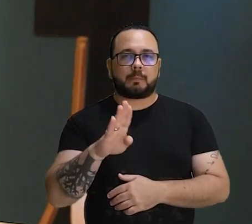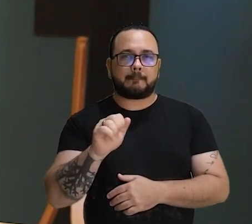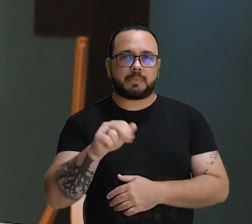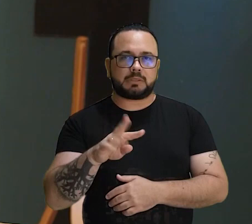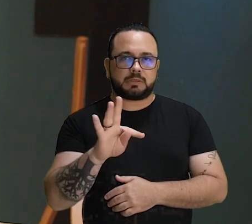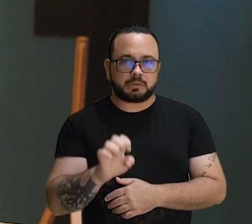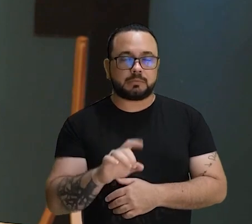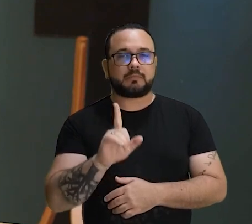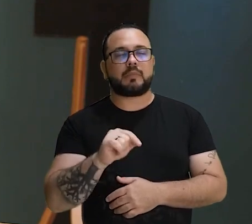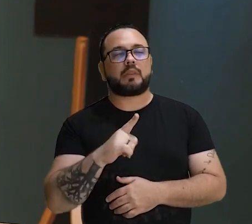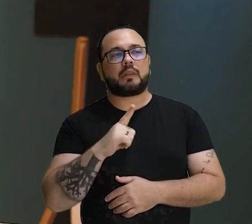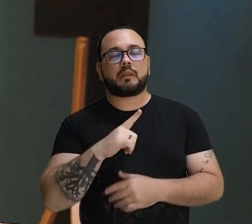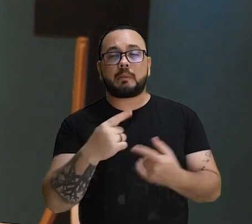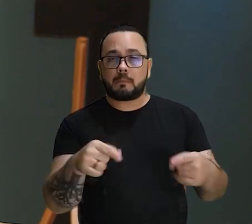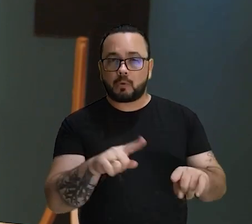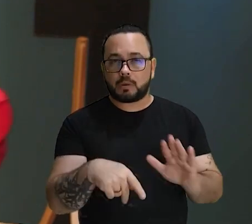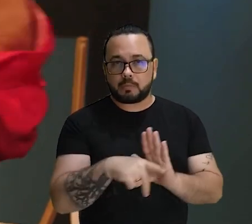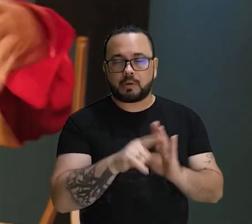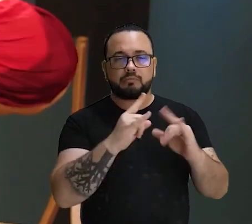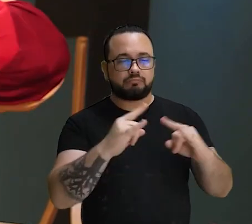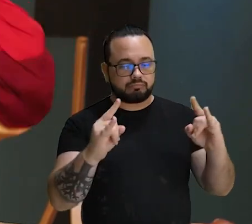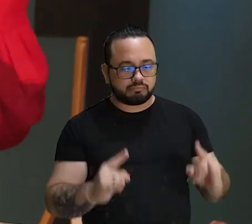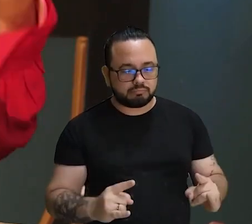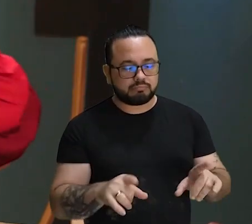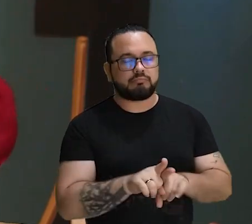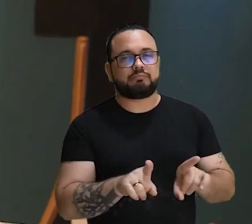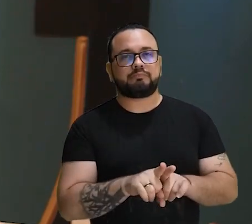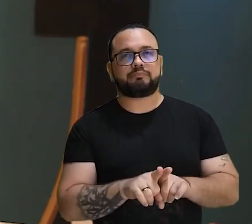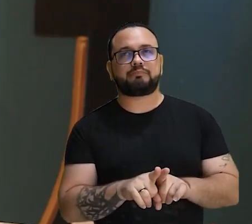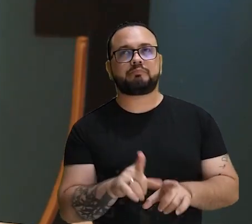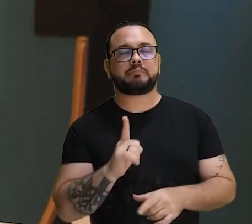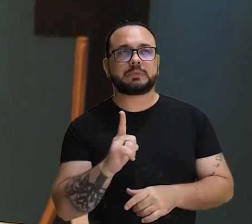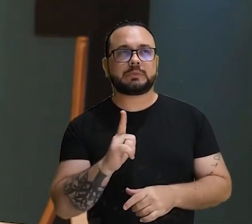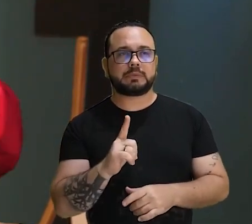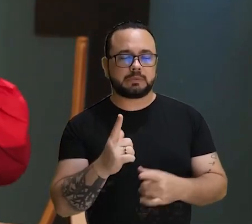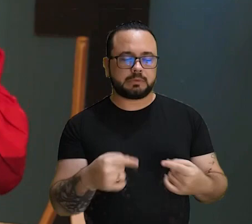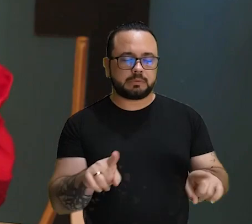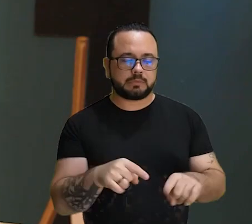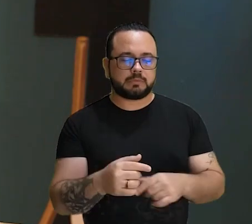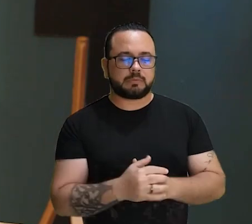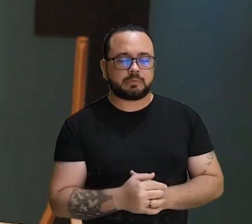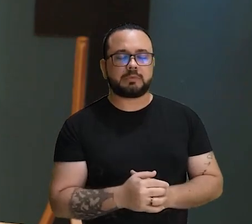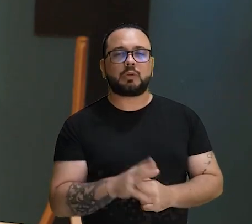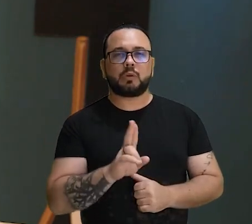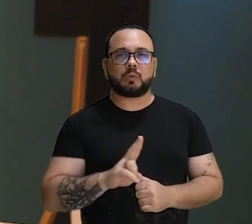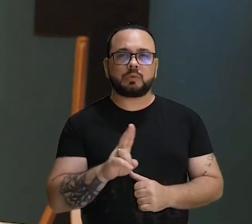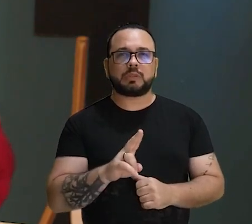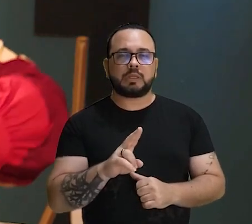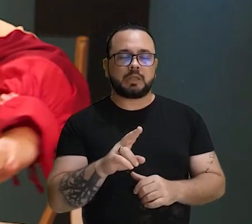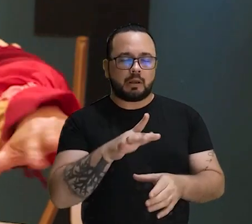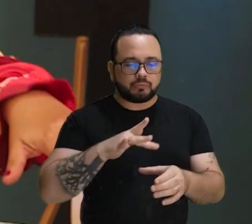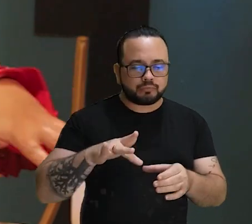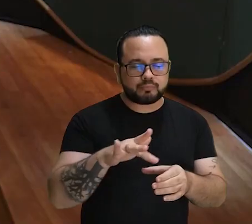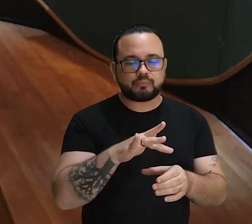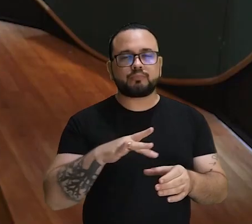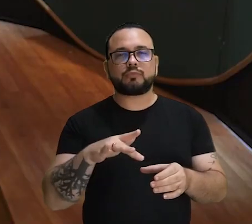da música no circo, que tem Lívia Nestrovski, né? Que aí a gente vira uma giganta, coloca ela pra cima e pra baixo. Tem a música excêntrica circense, que é tocar com taças.